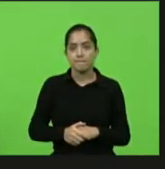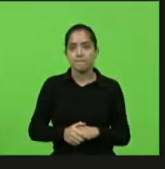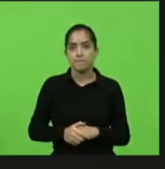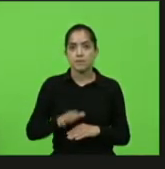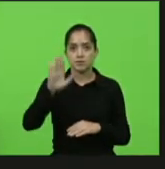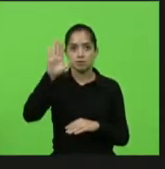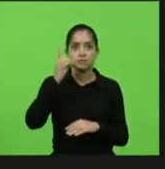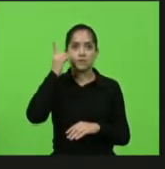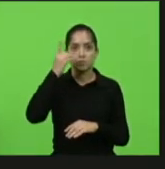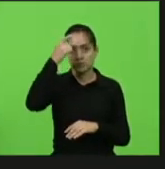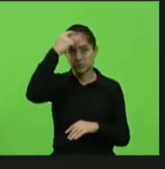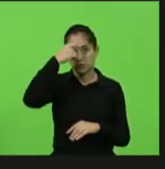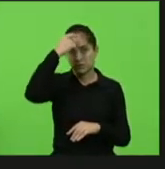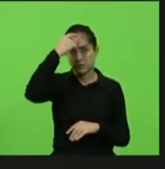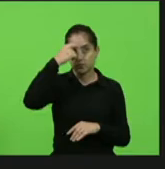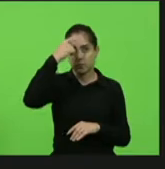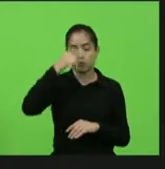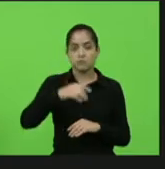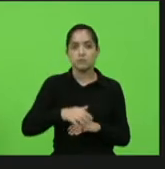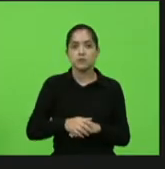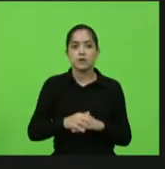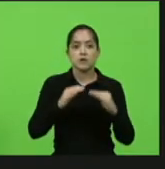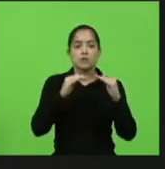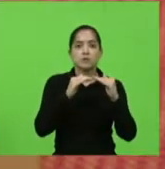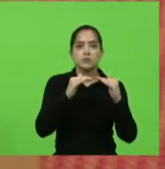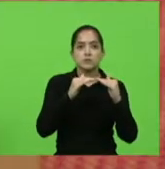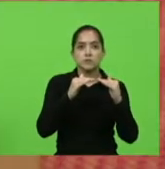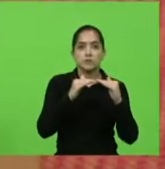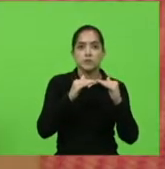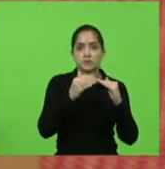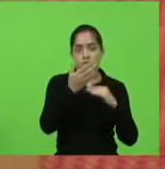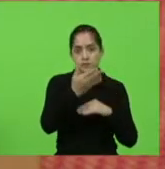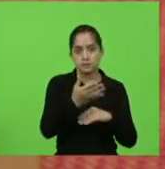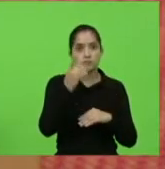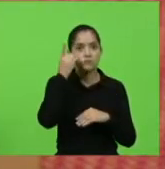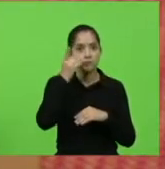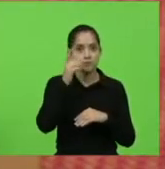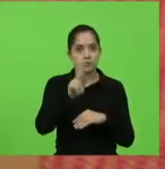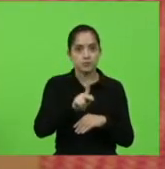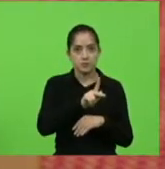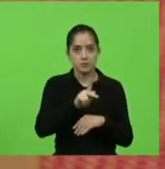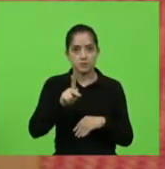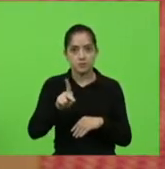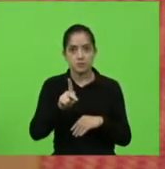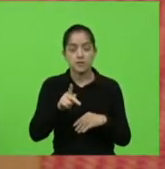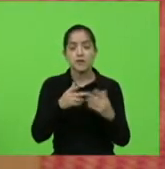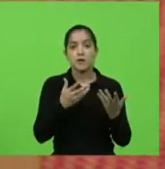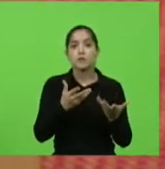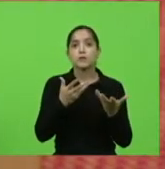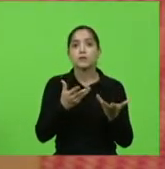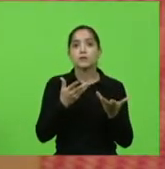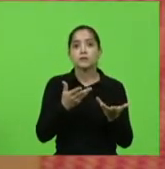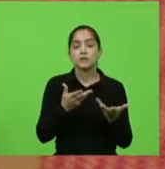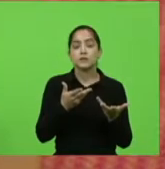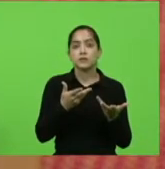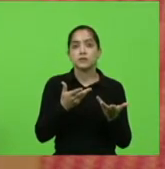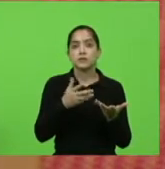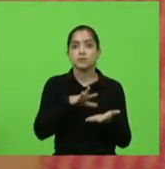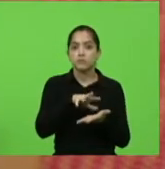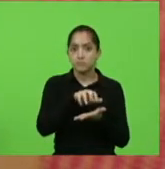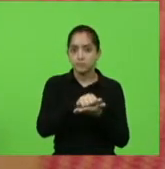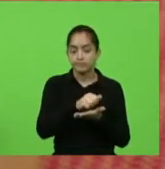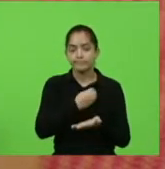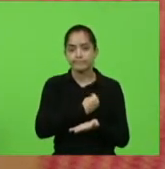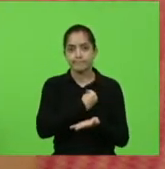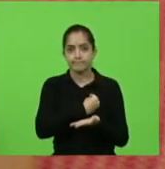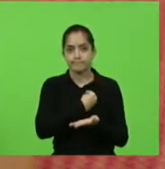Senhor, com a vossa compreensão e do deputado Padre Pedro, eu só queria fazer o registro da